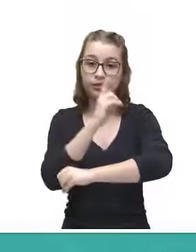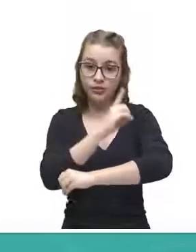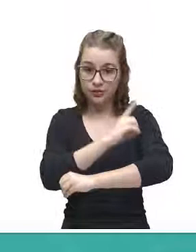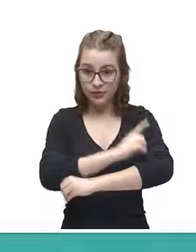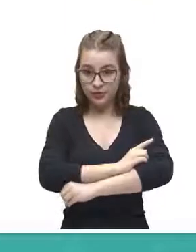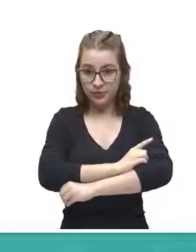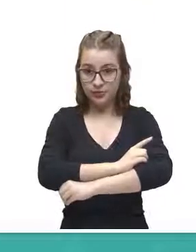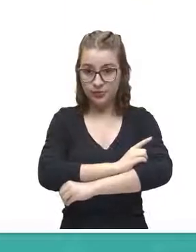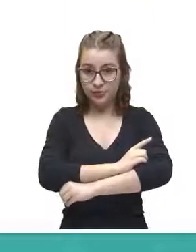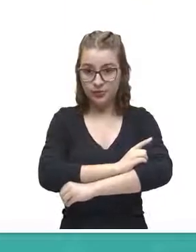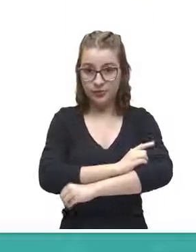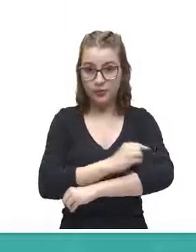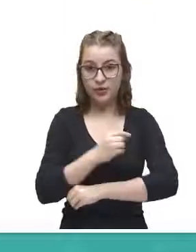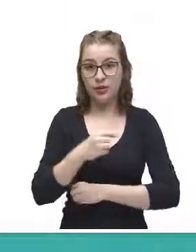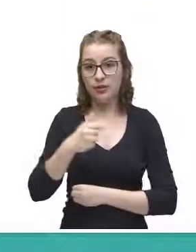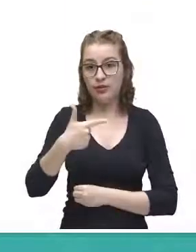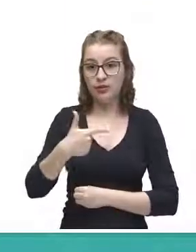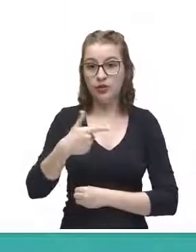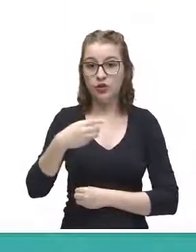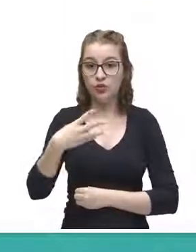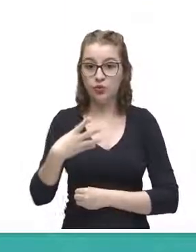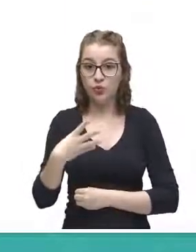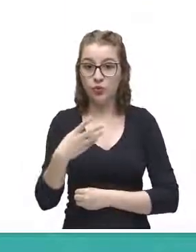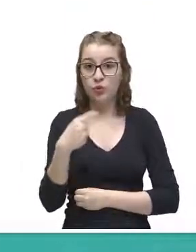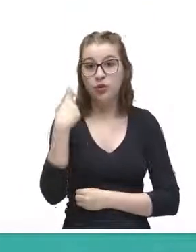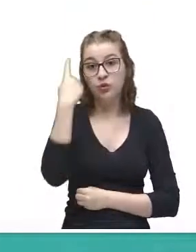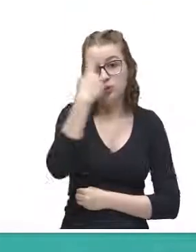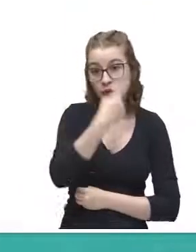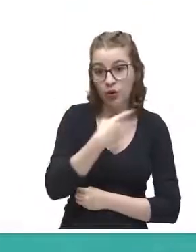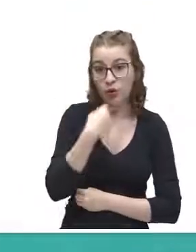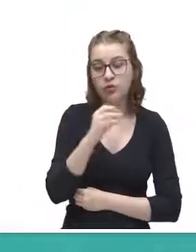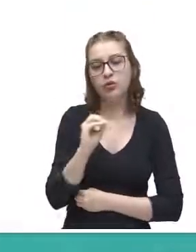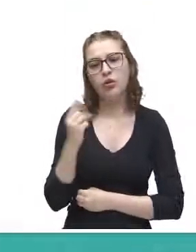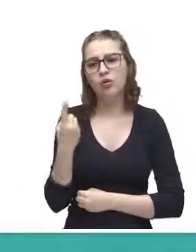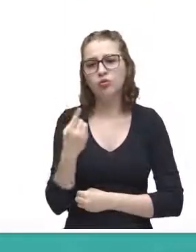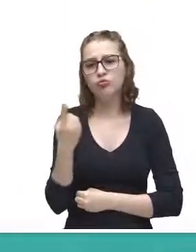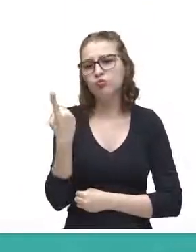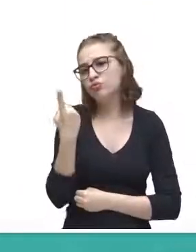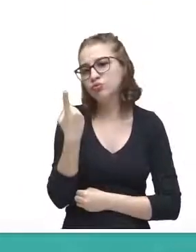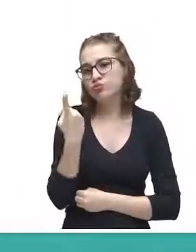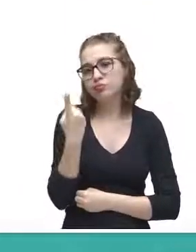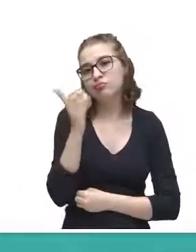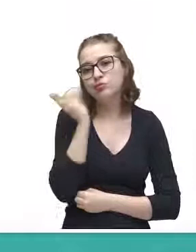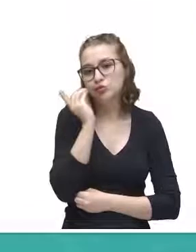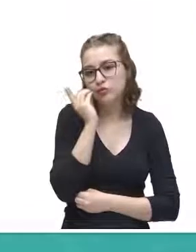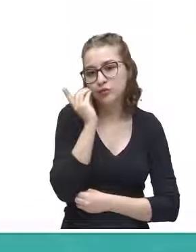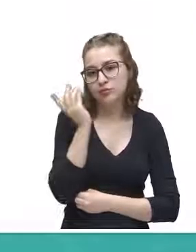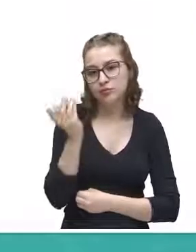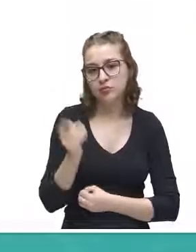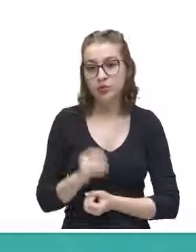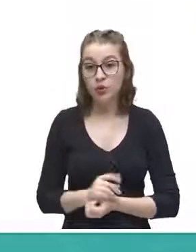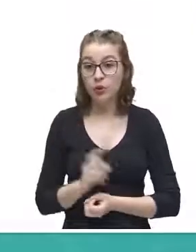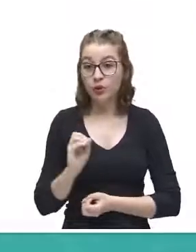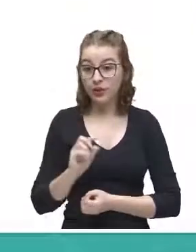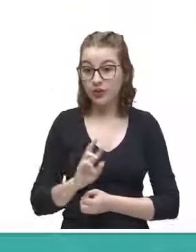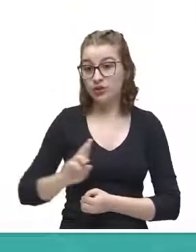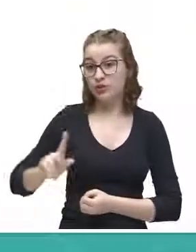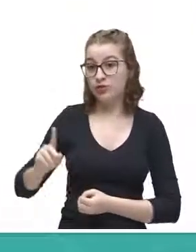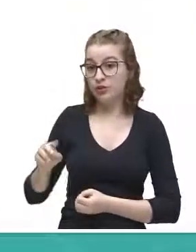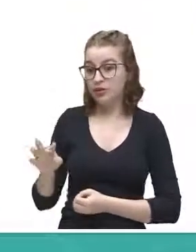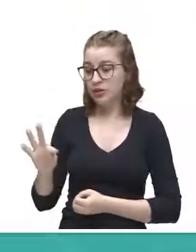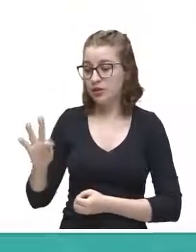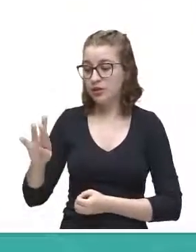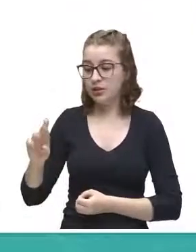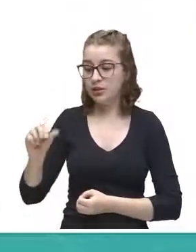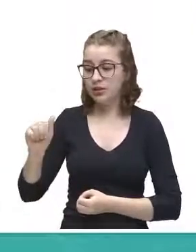o quê? 24 horas ou um dia, tá? Diferente da translação, que dura um ano,